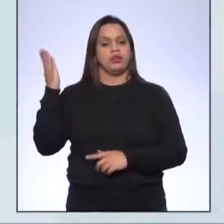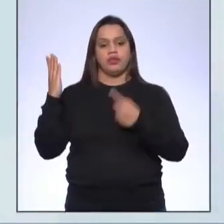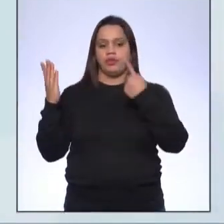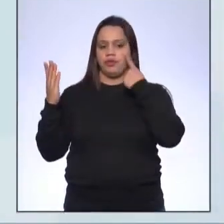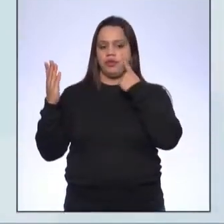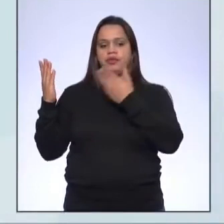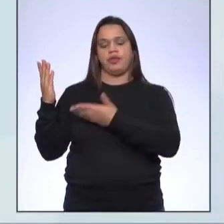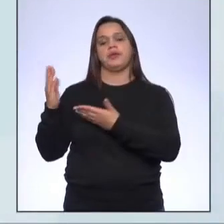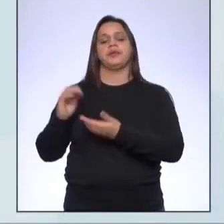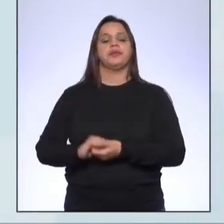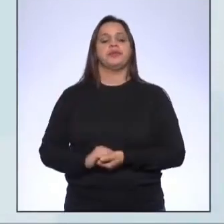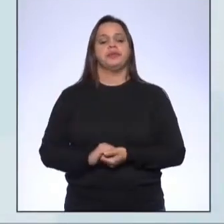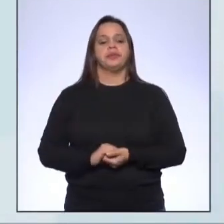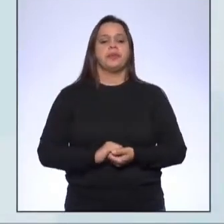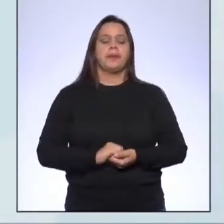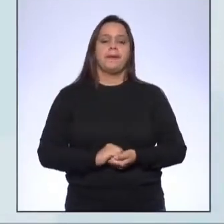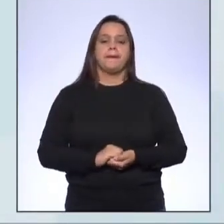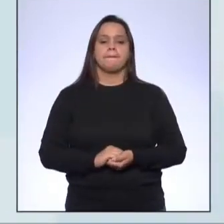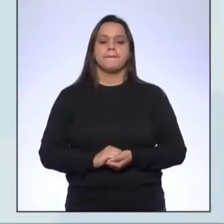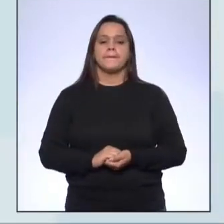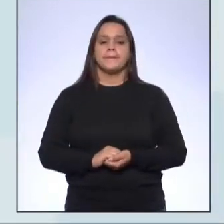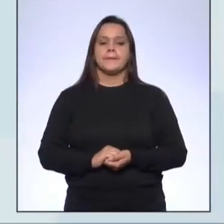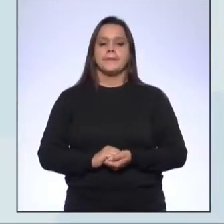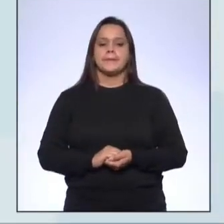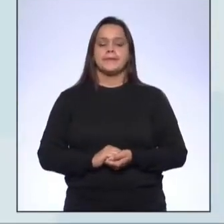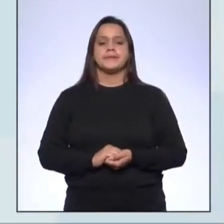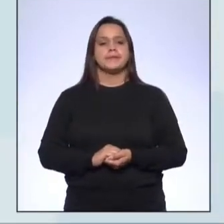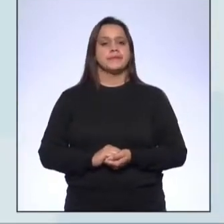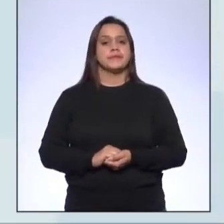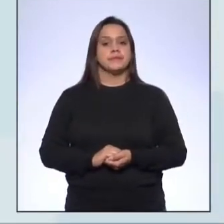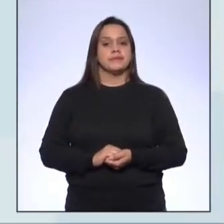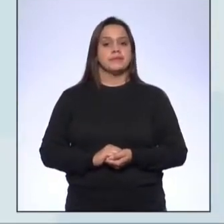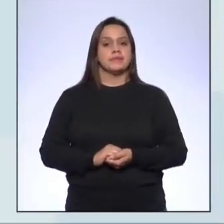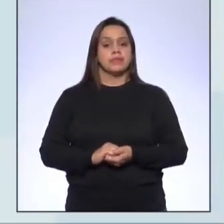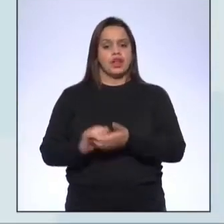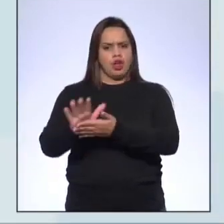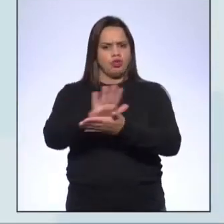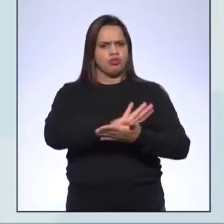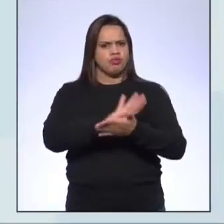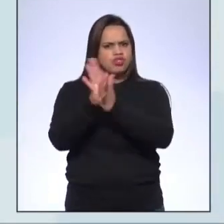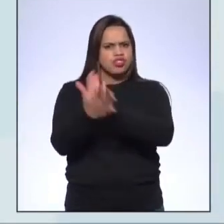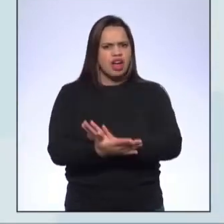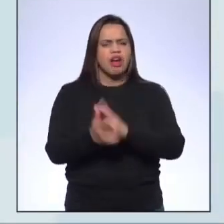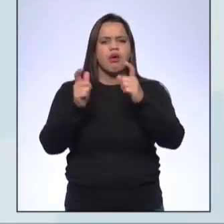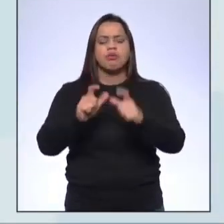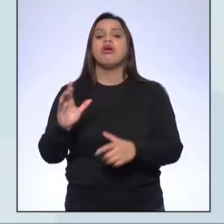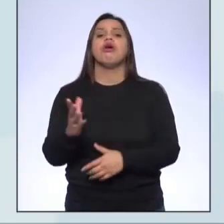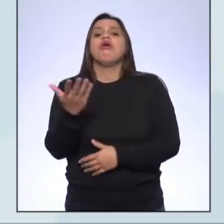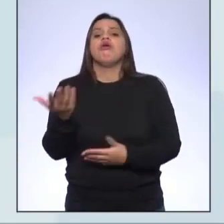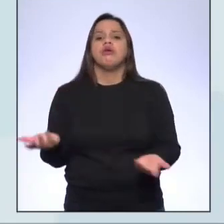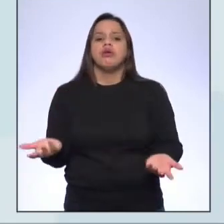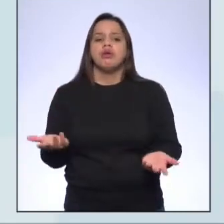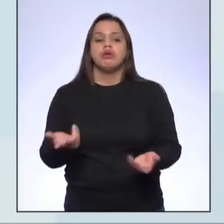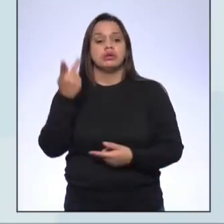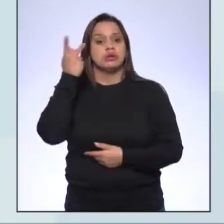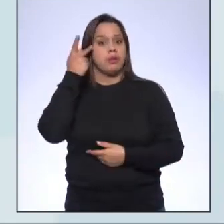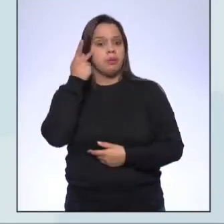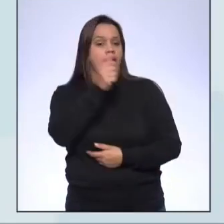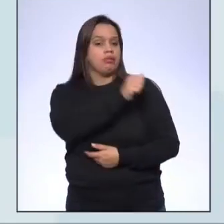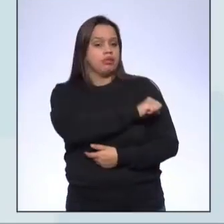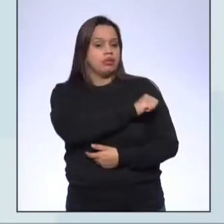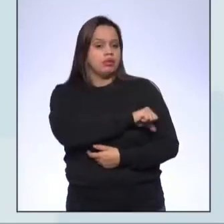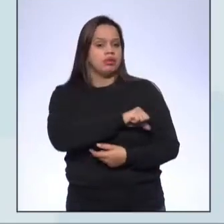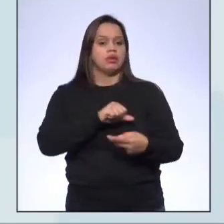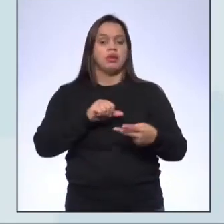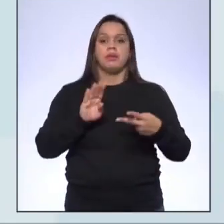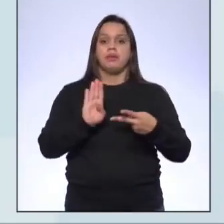para vocês. Where did the disasters happen? Onde aconteceu esse desastre? São Paulo e Rio de Janeiro?